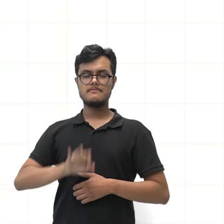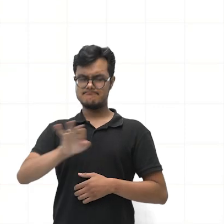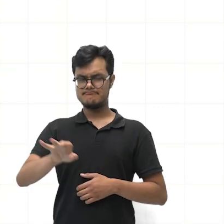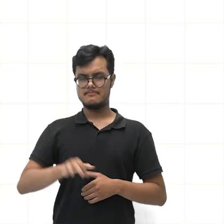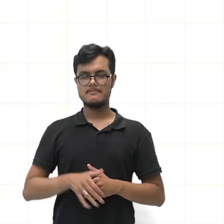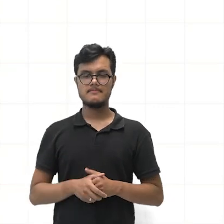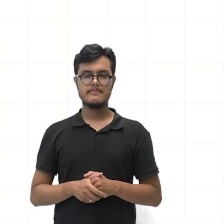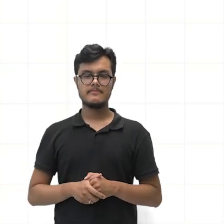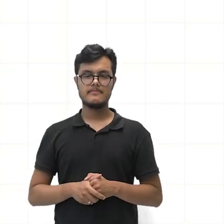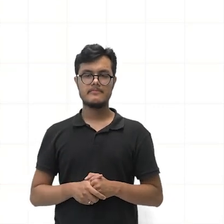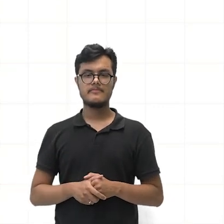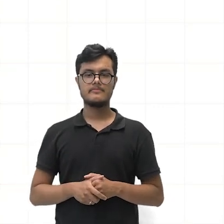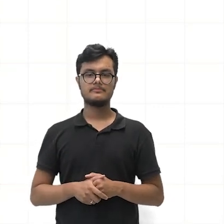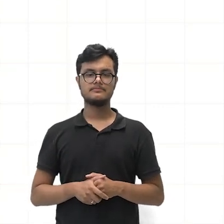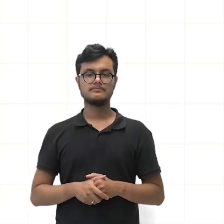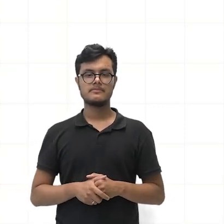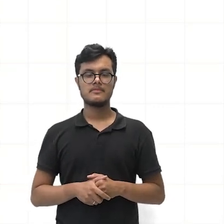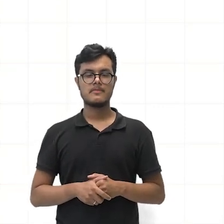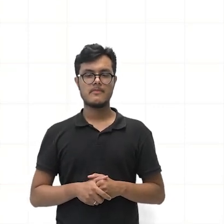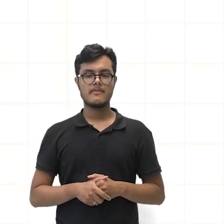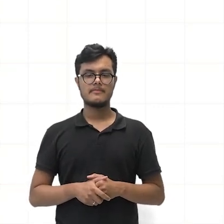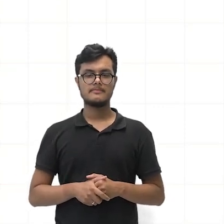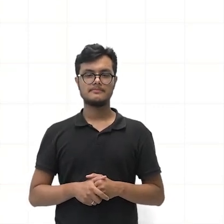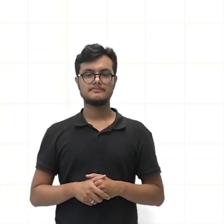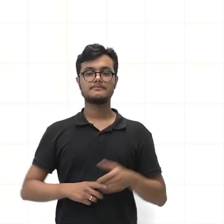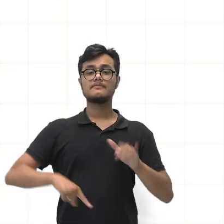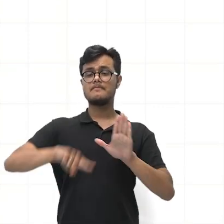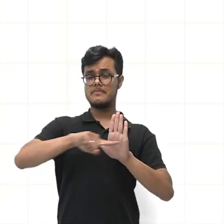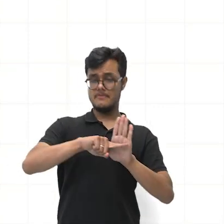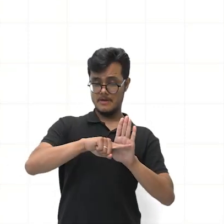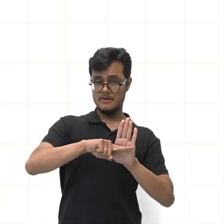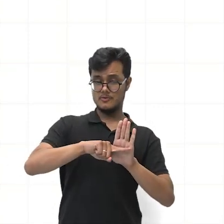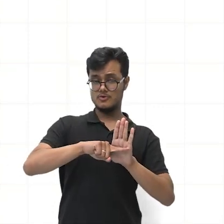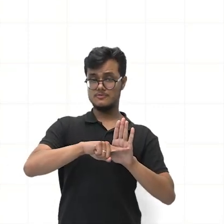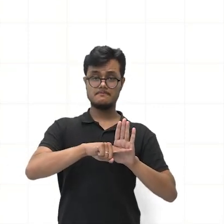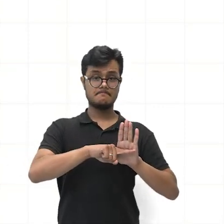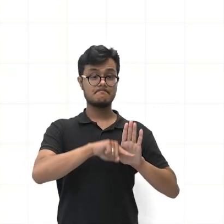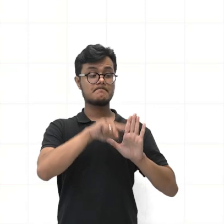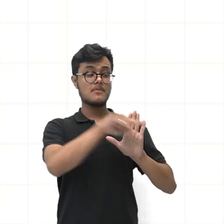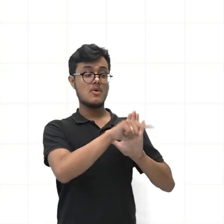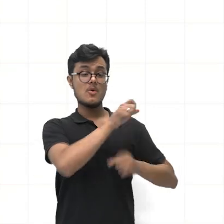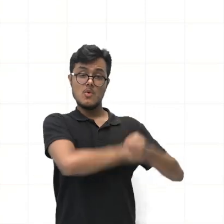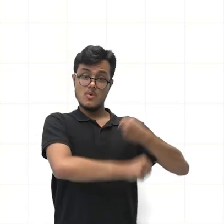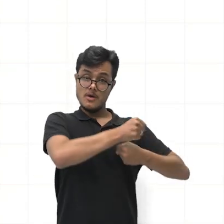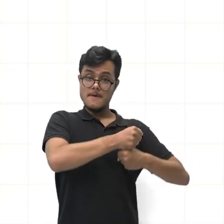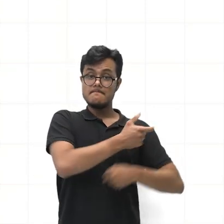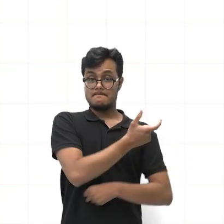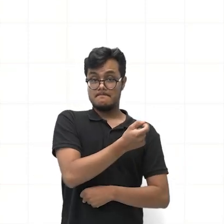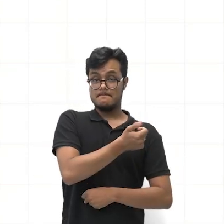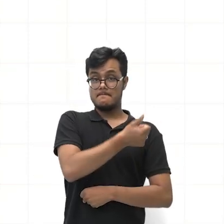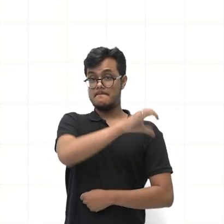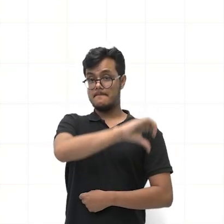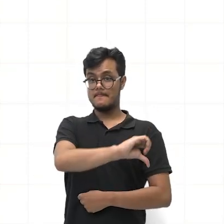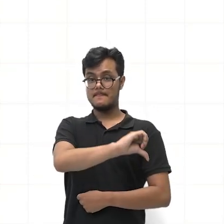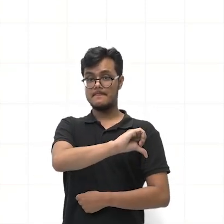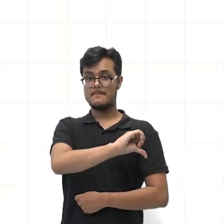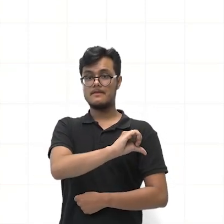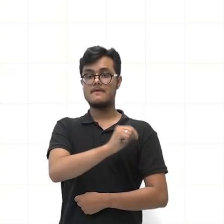52,23. Em junho de 2019, essa pessoa gastou